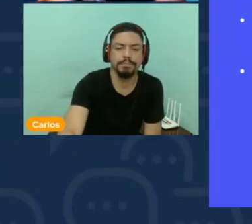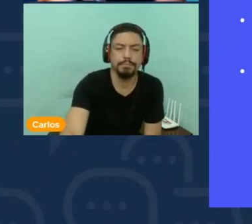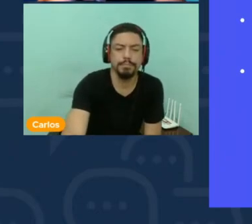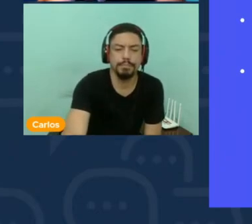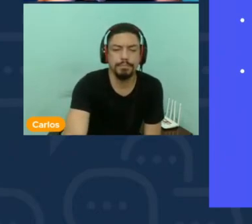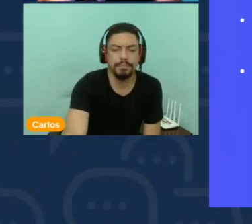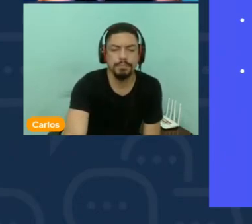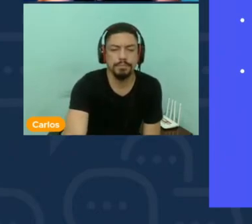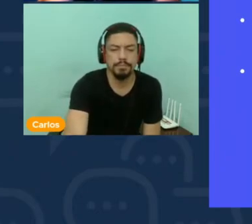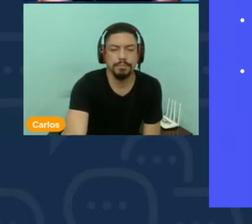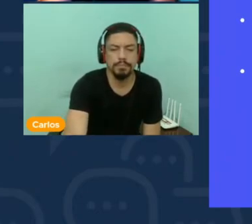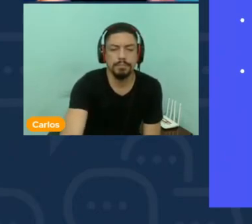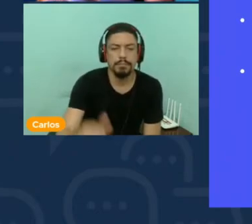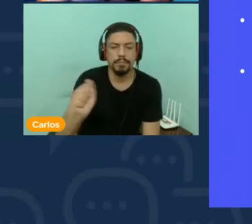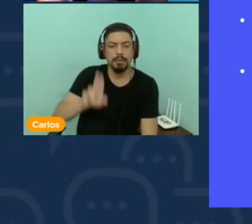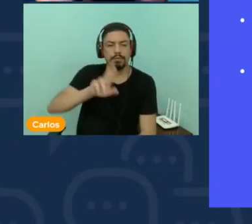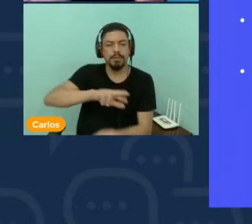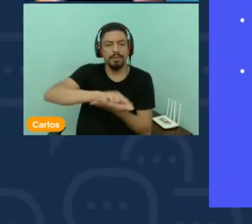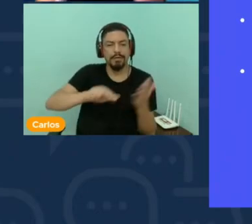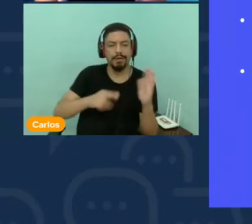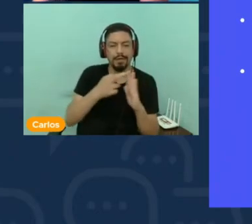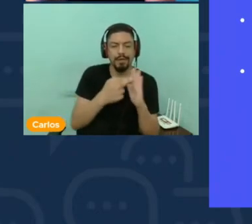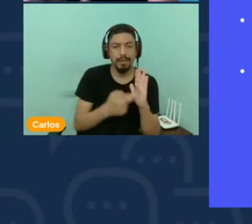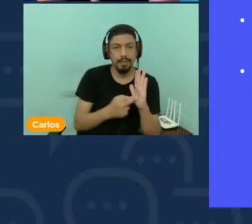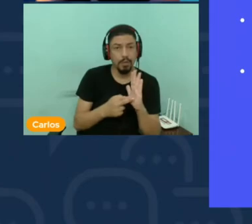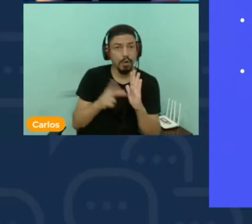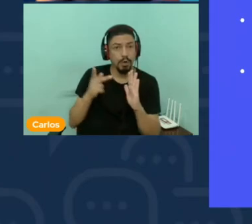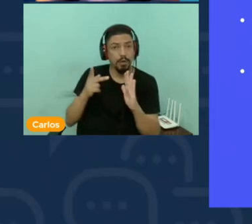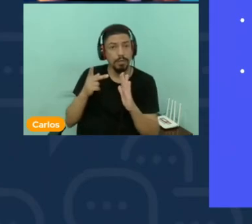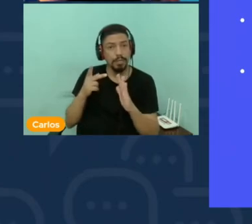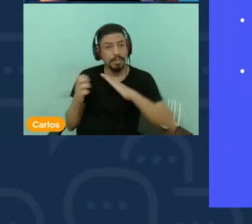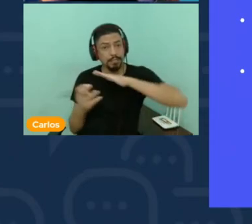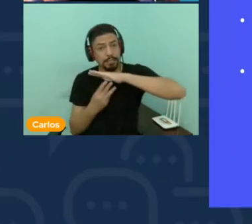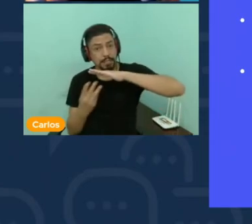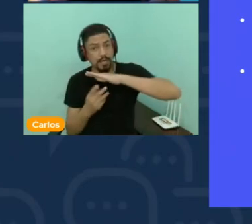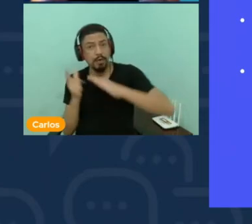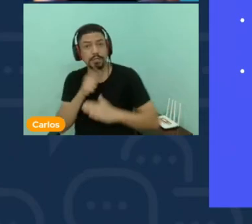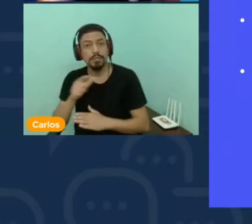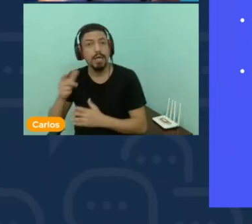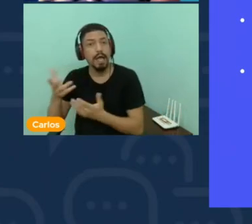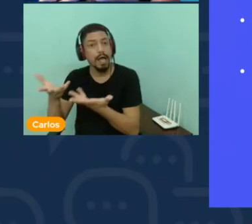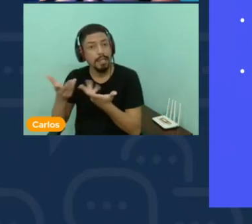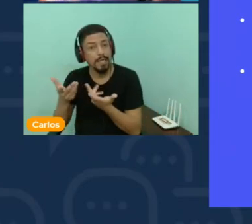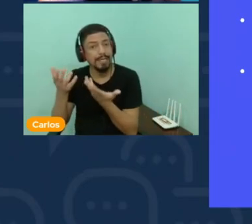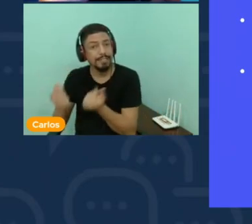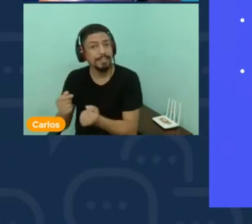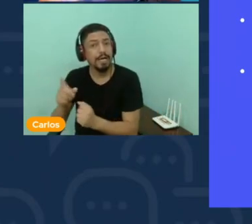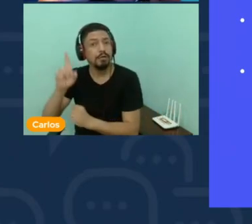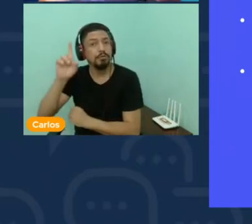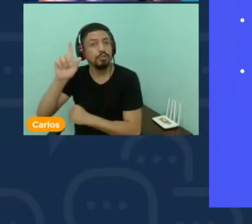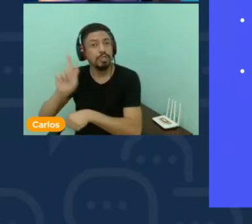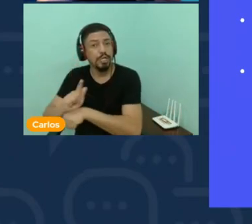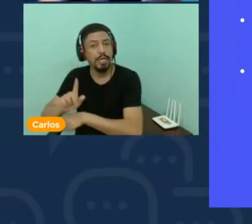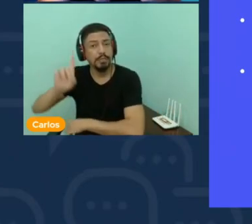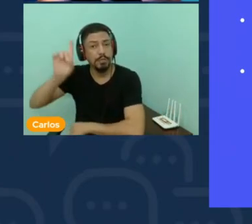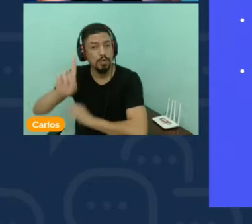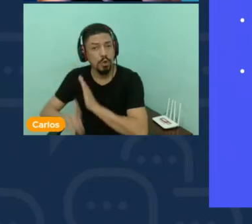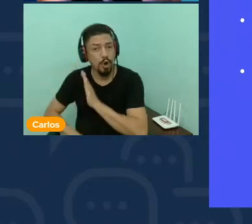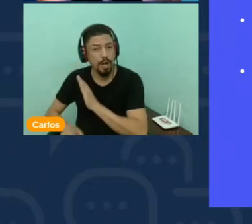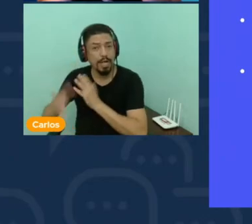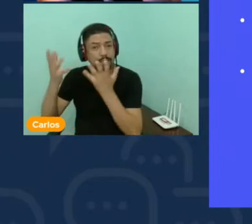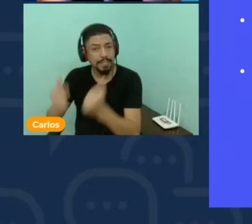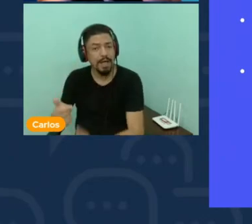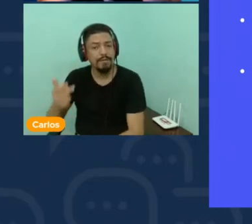esses relatórios independentes para convencer ali o meu gerente, o meu diretor, de que sim, vale a pena utilizar